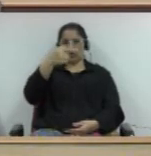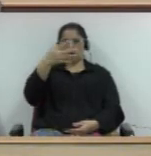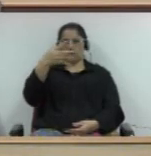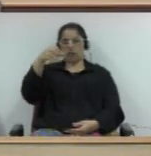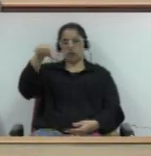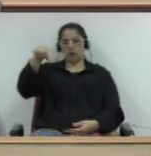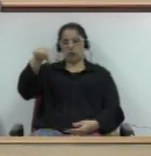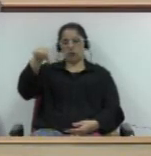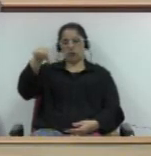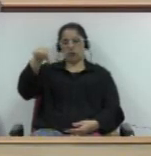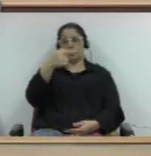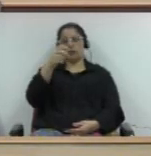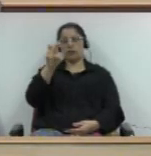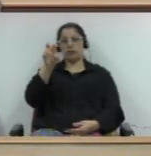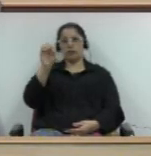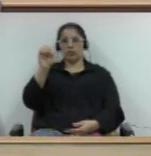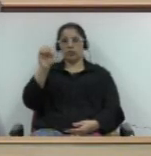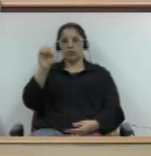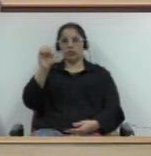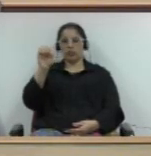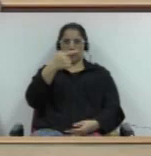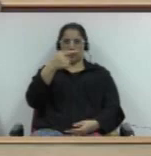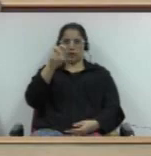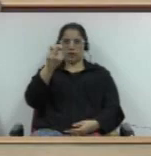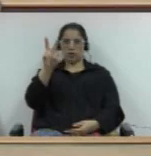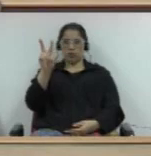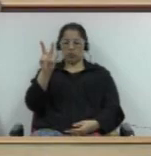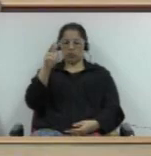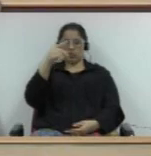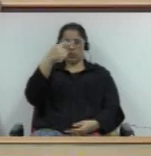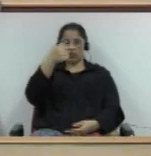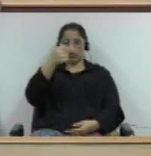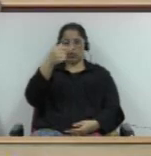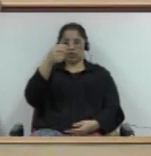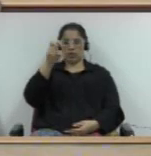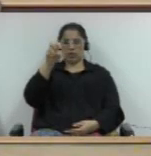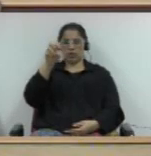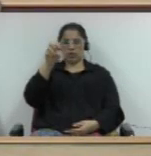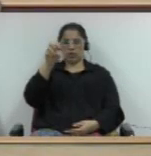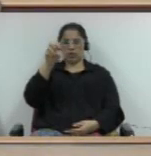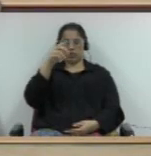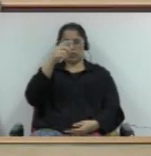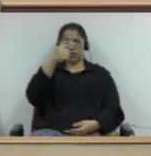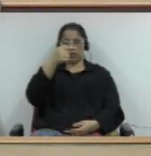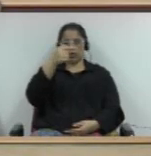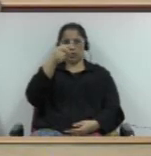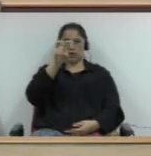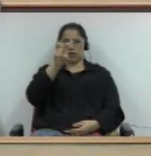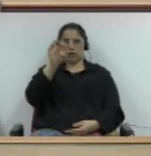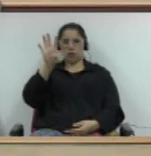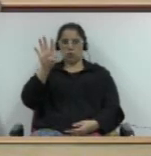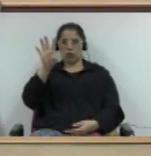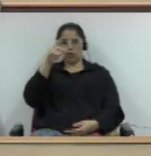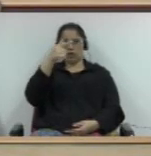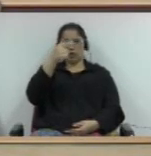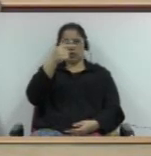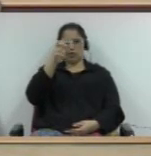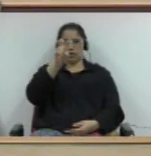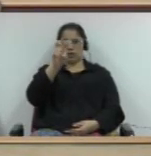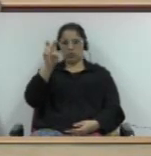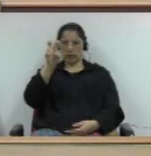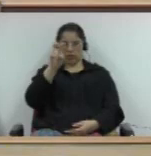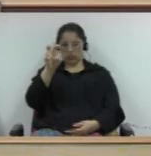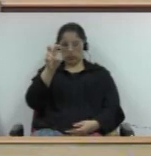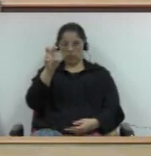749, 750, 752, 753, 754 e